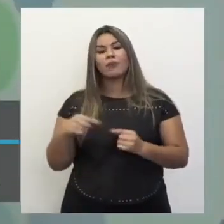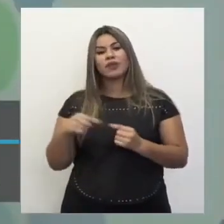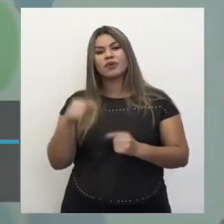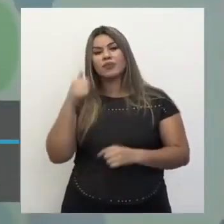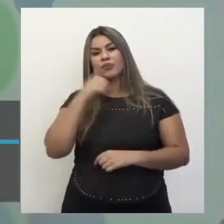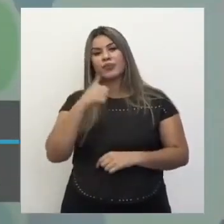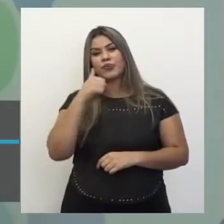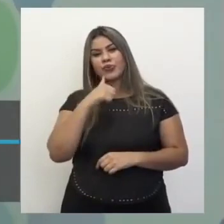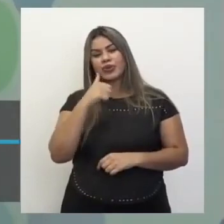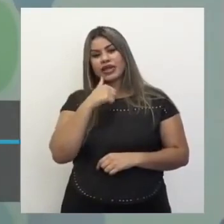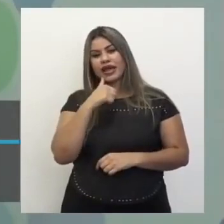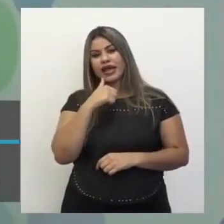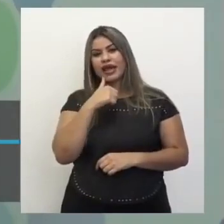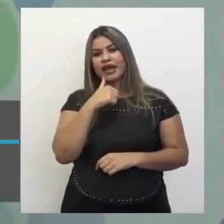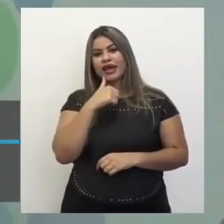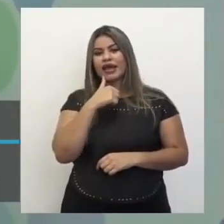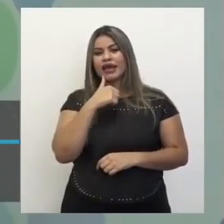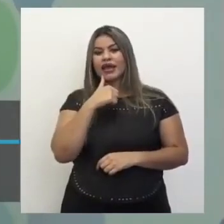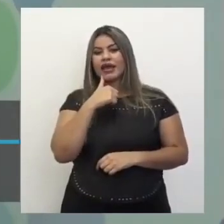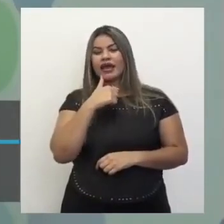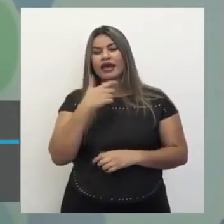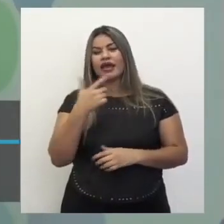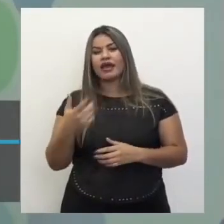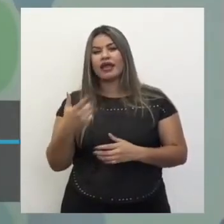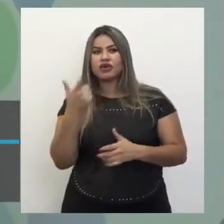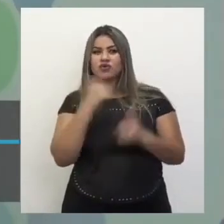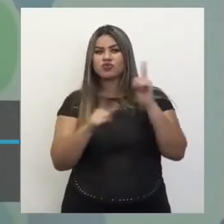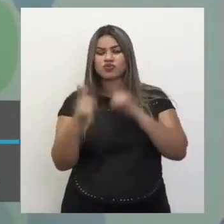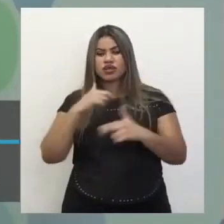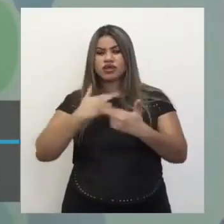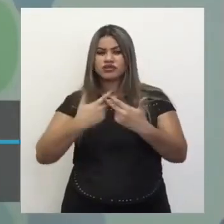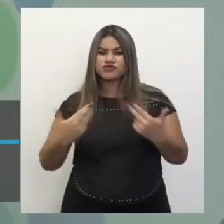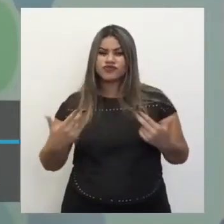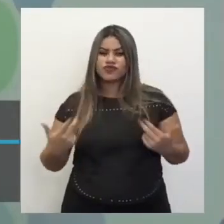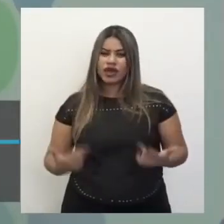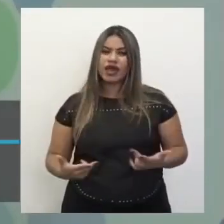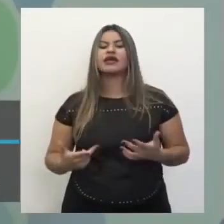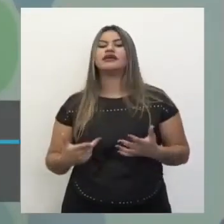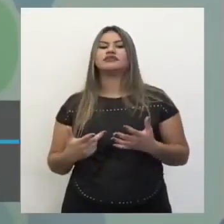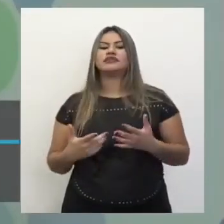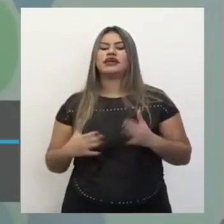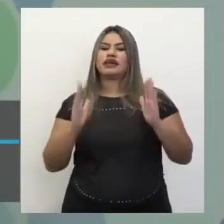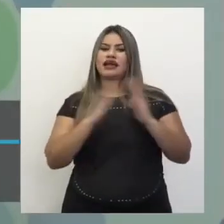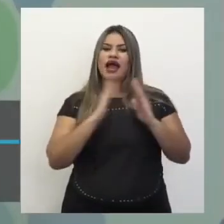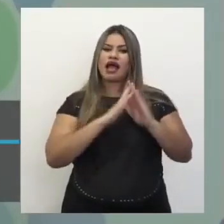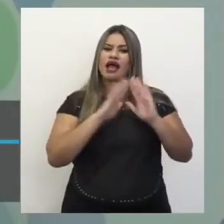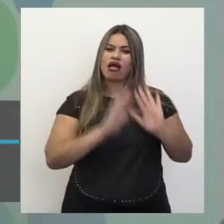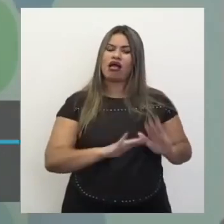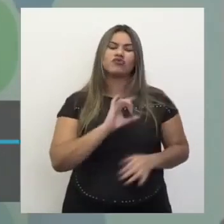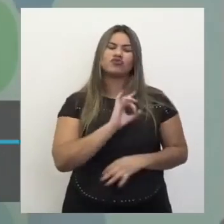em diversos aspectos, por mais que a mulher tenha conquistado espaço, saído do ambiente doméstico,